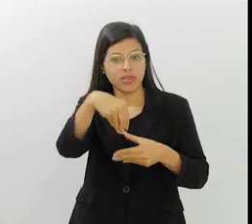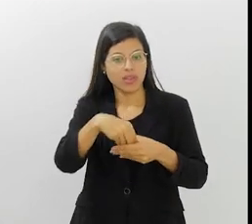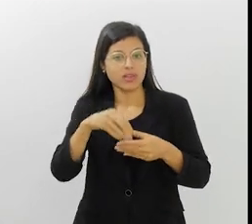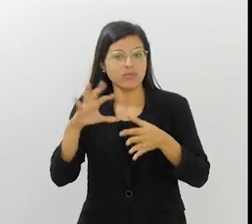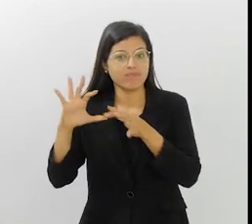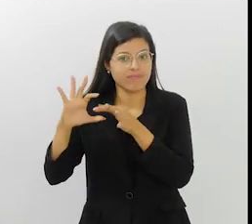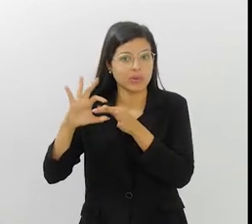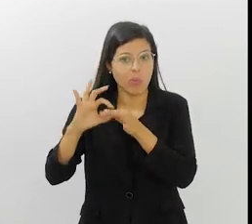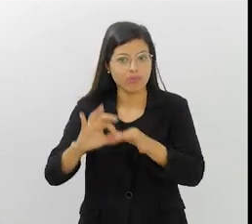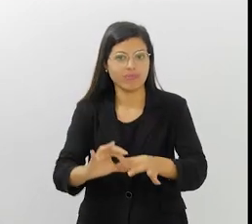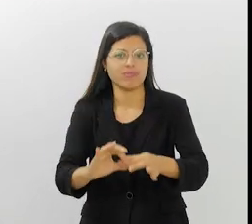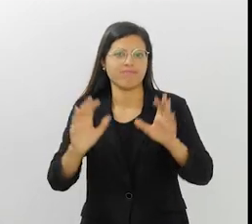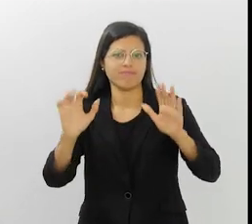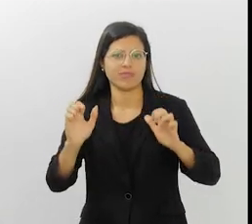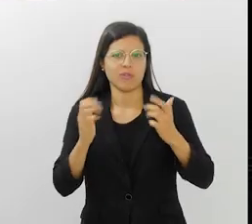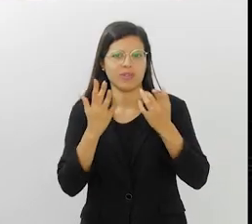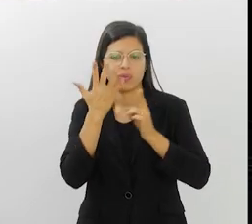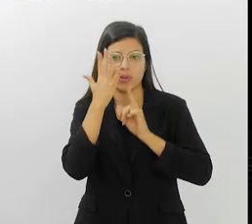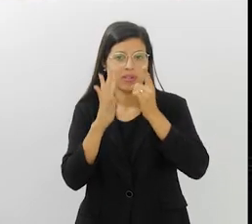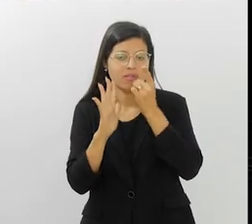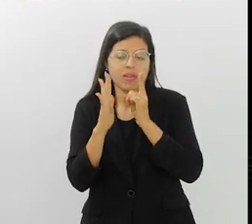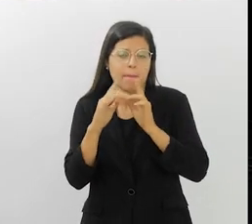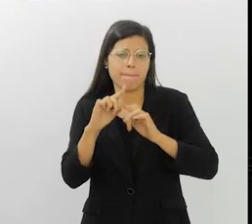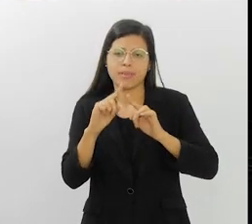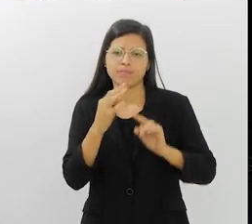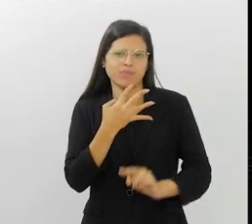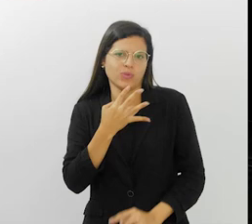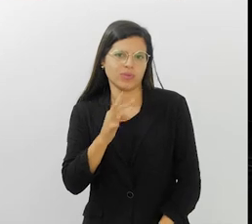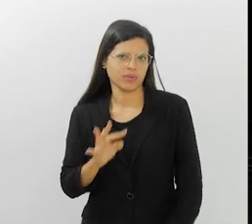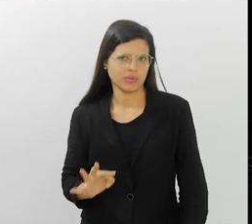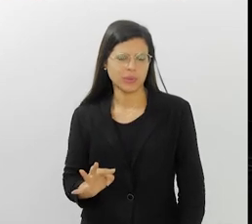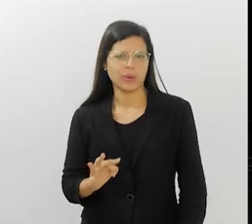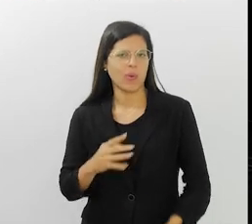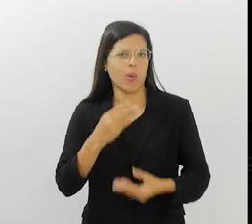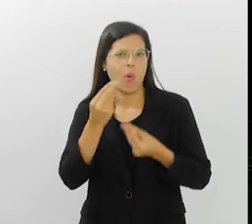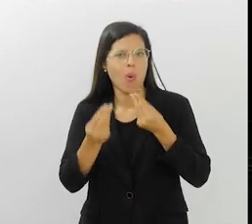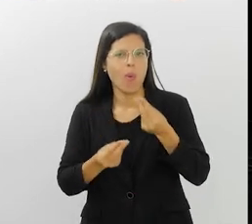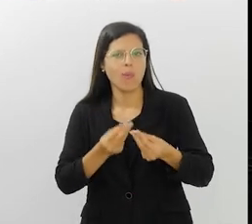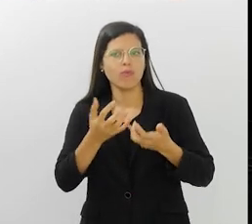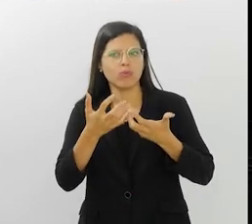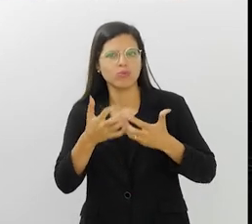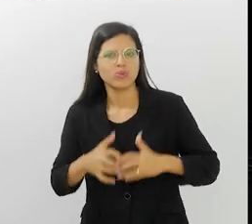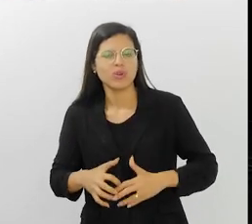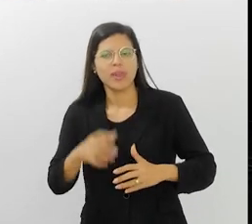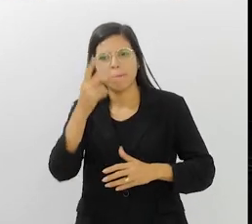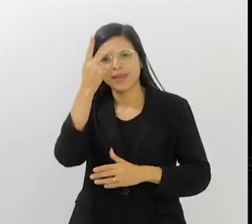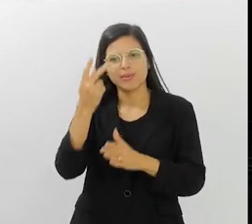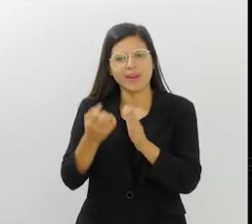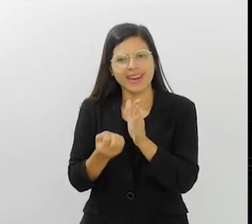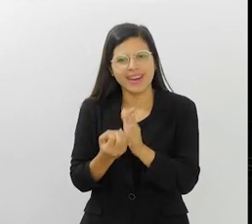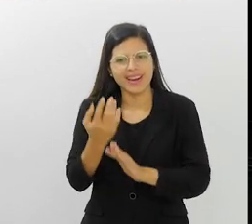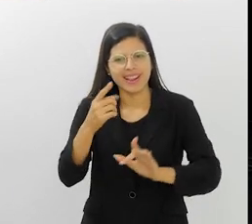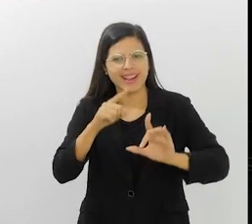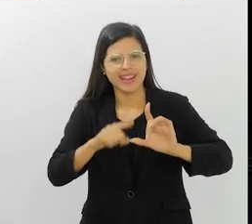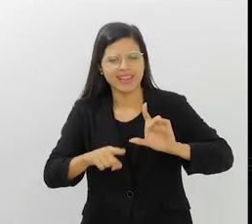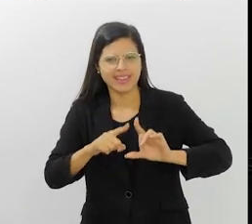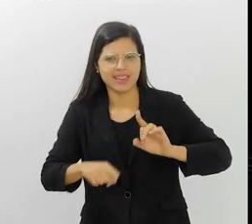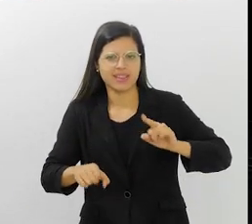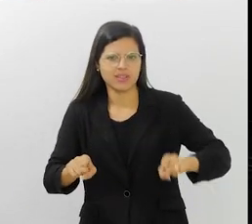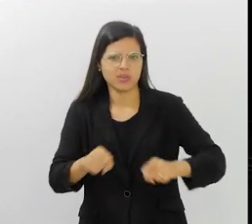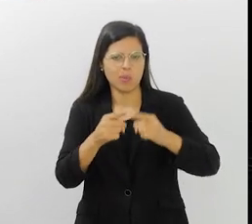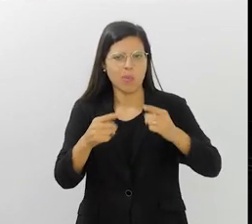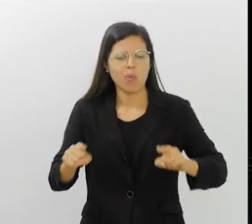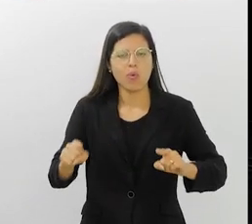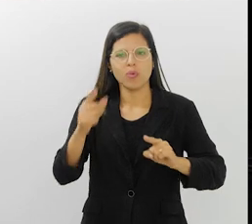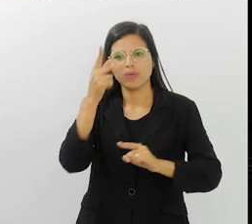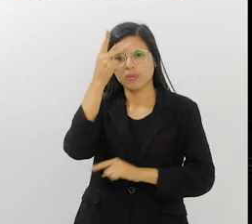do contexto carnavalesco, né? Muito carioca não conhece como funciona um compositor, como funciona uma porta-bandeira,